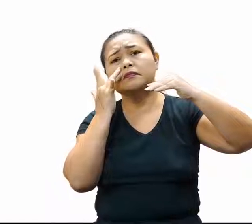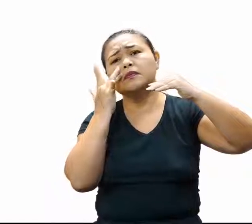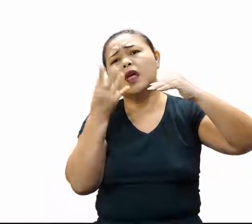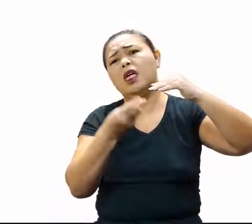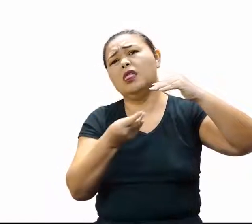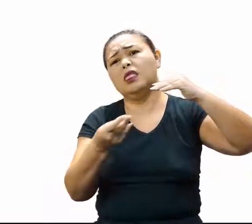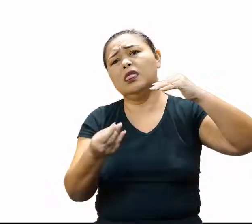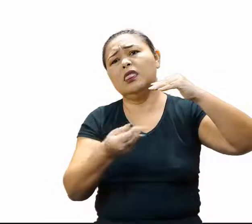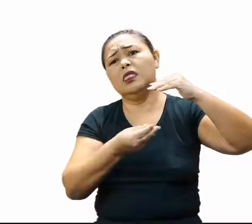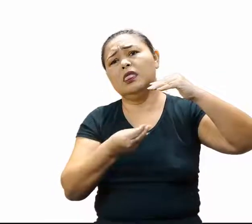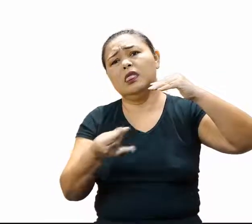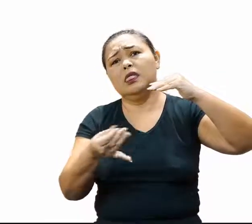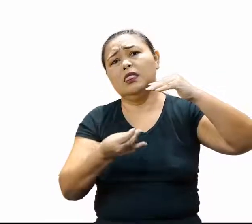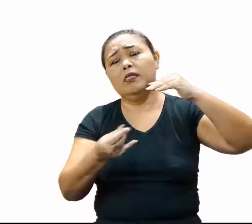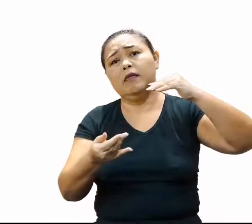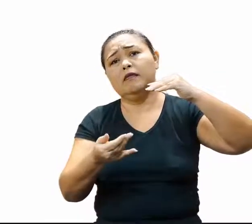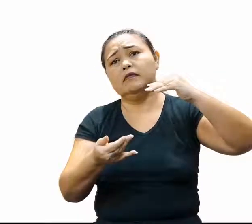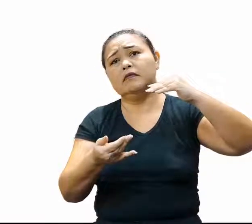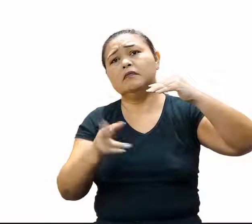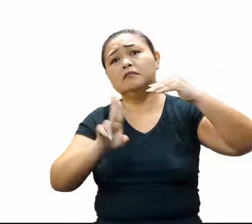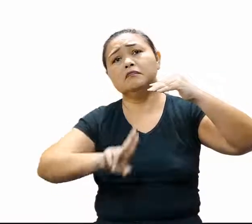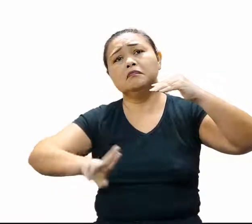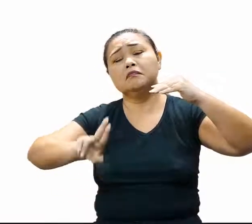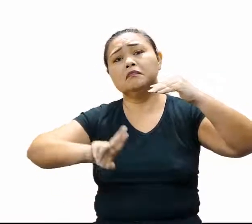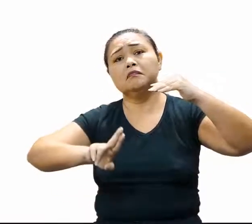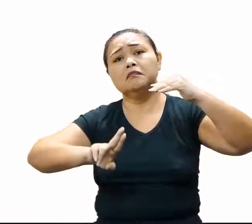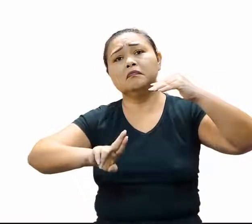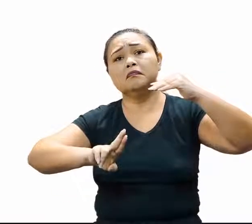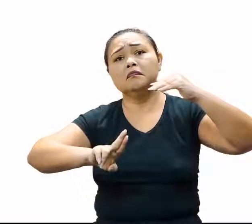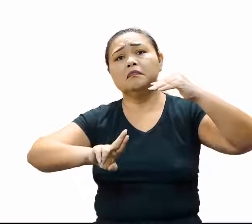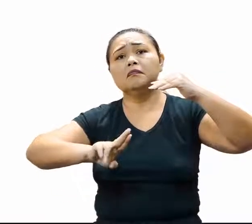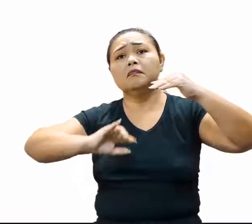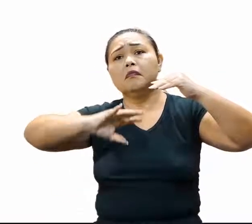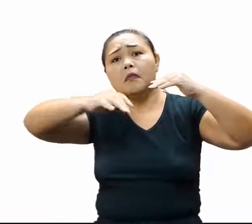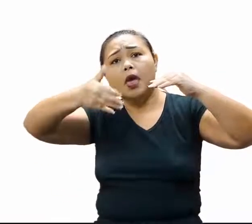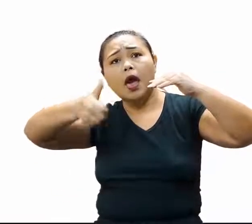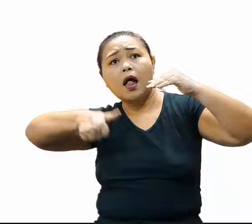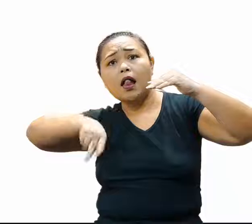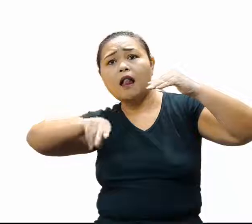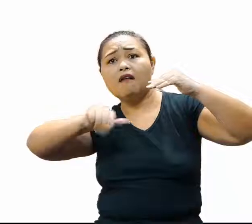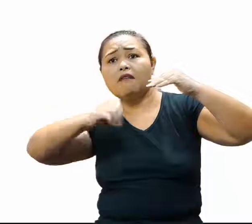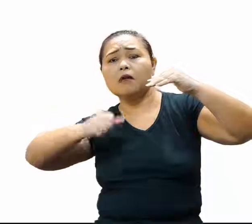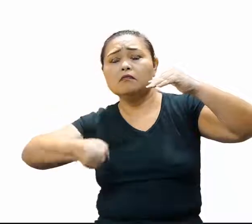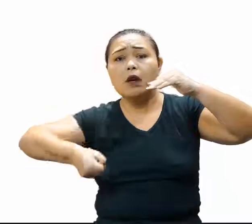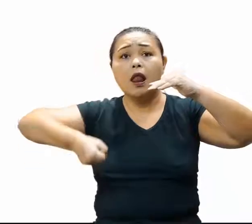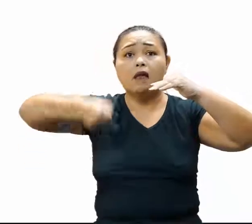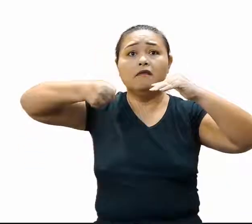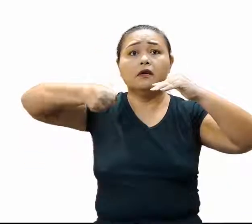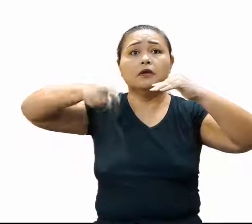rudimentares, sendo utilizadas a alavanca. Olha só, o